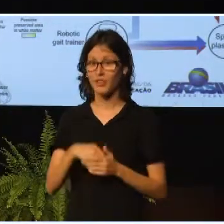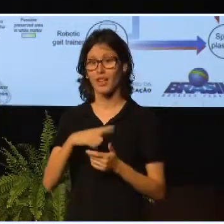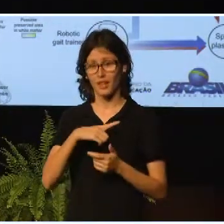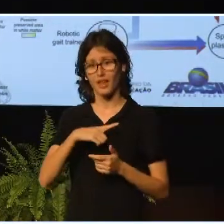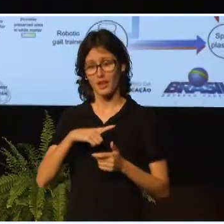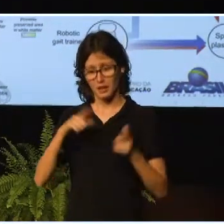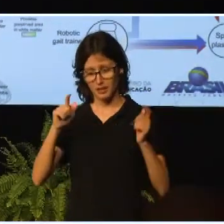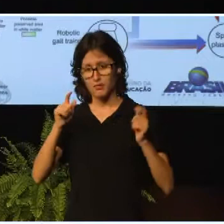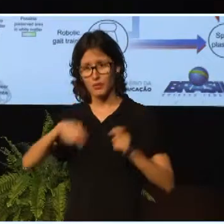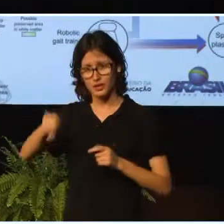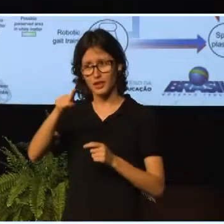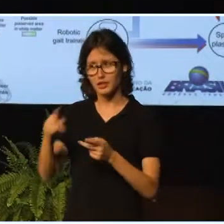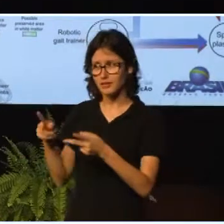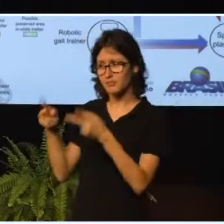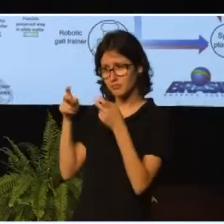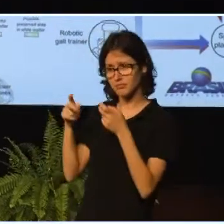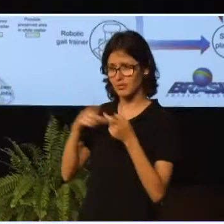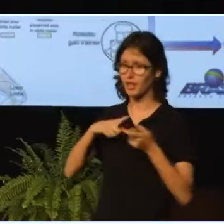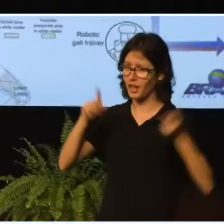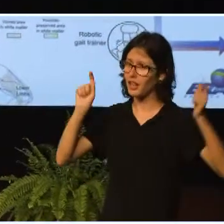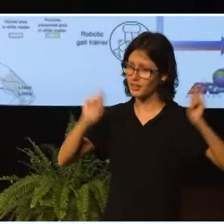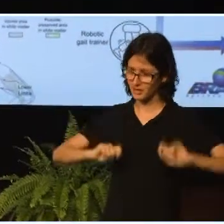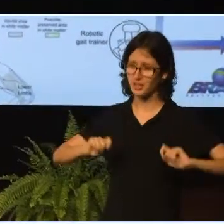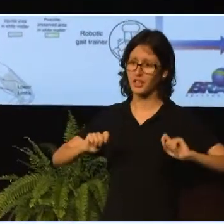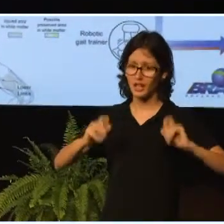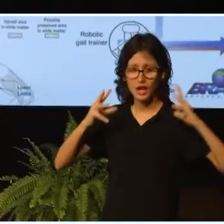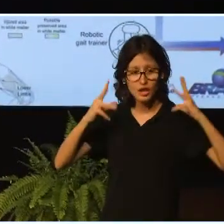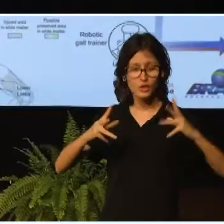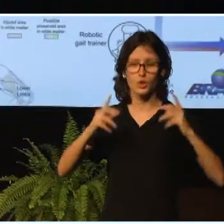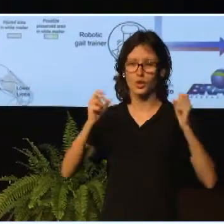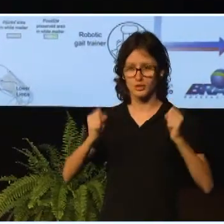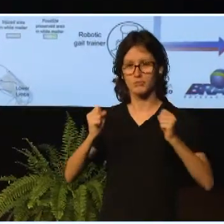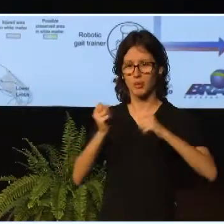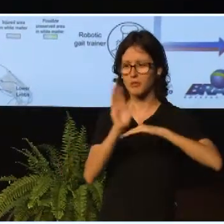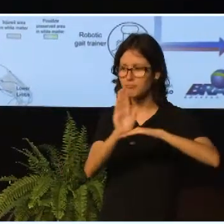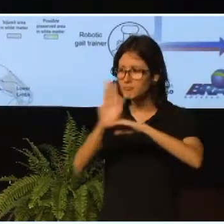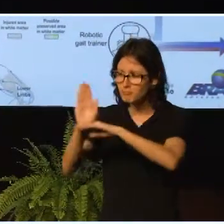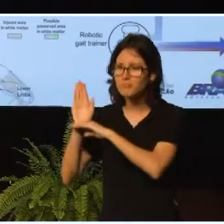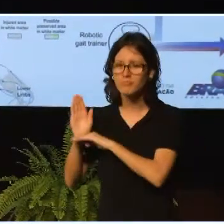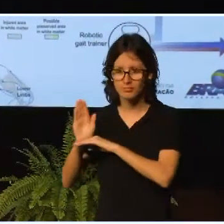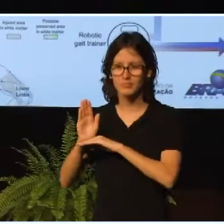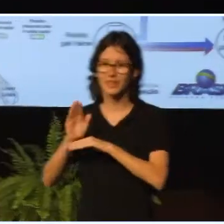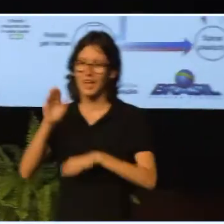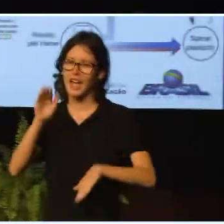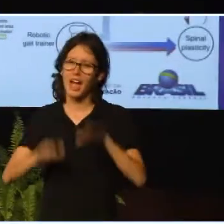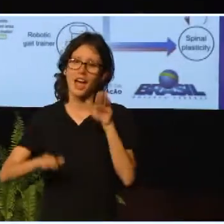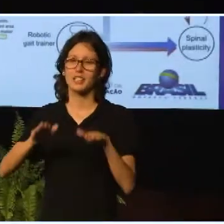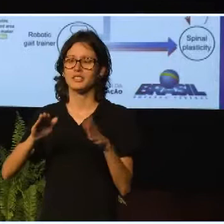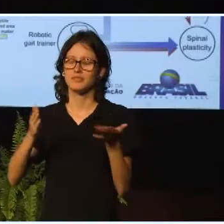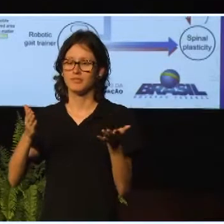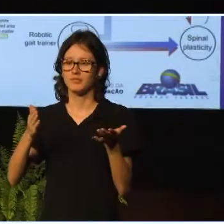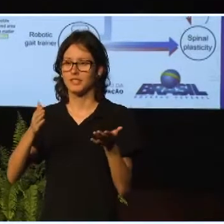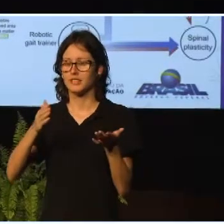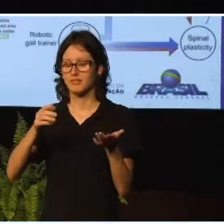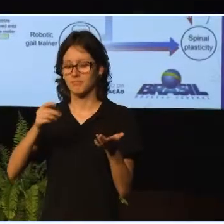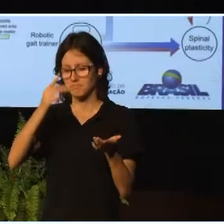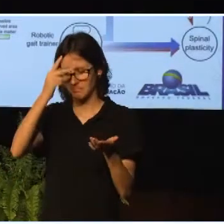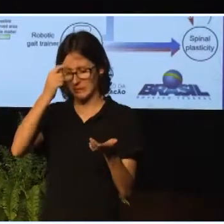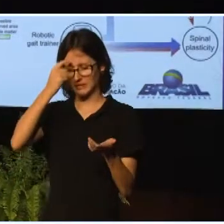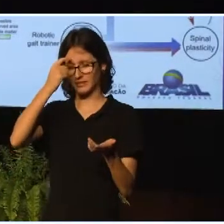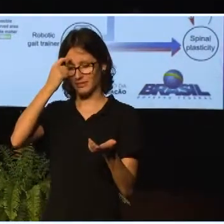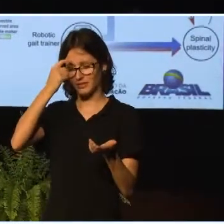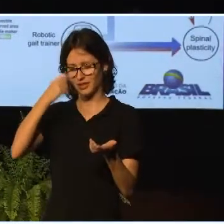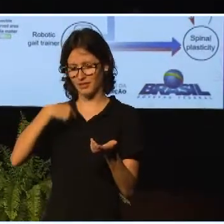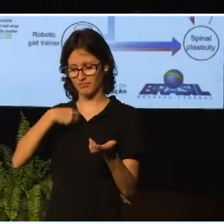Tem condições, vocês estão vendo que tem condições, e todos podem contribuir para isso. Às vezes, você